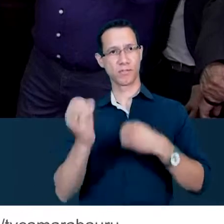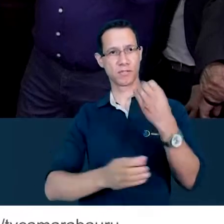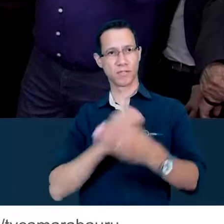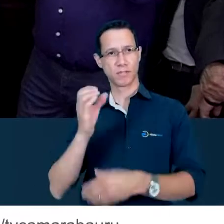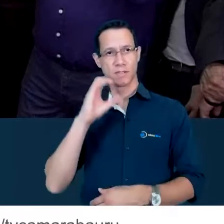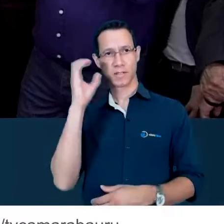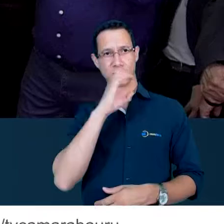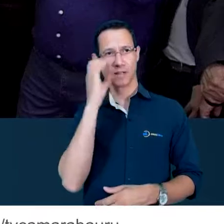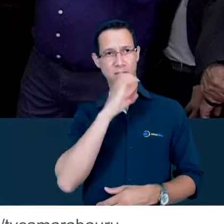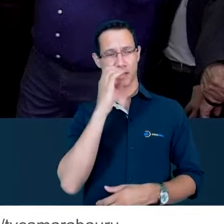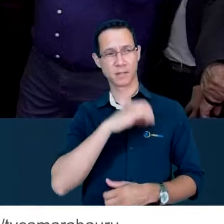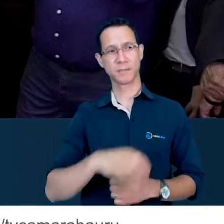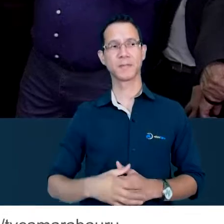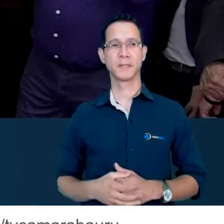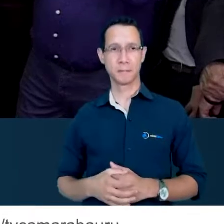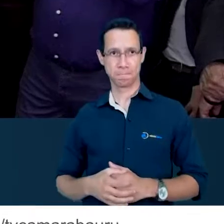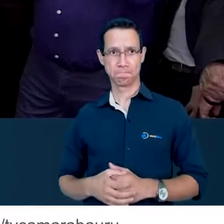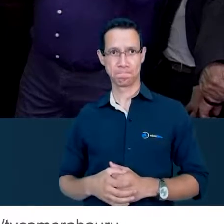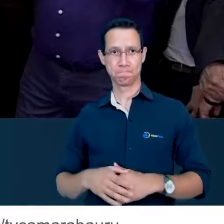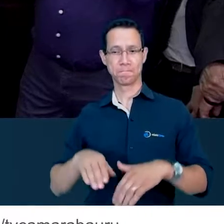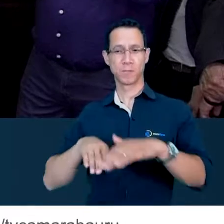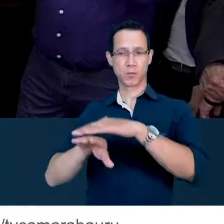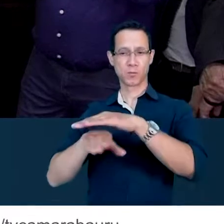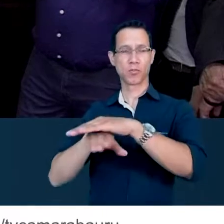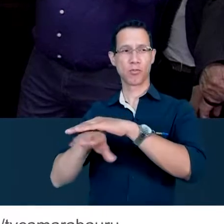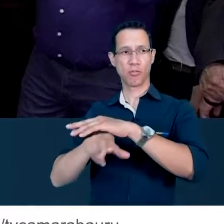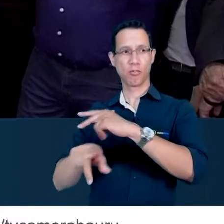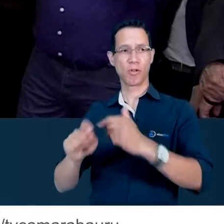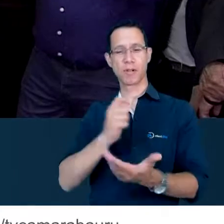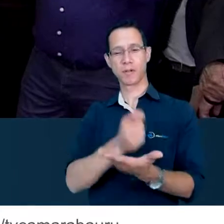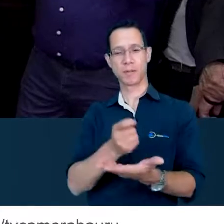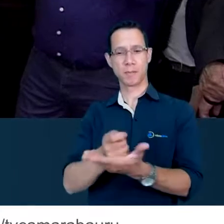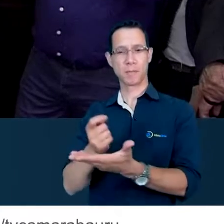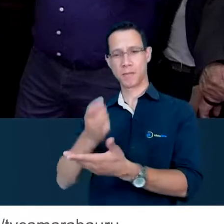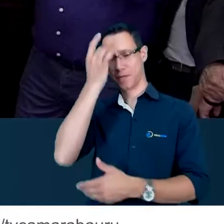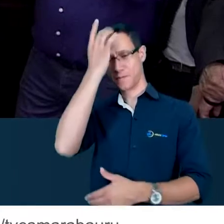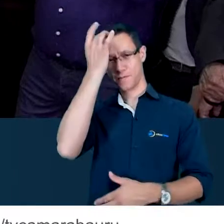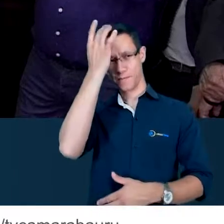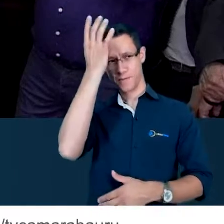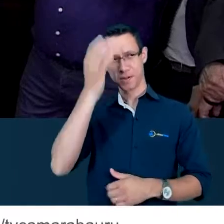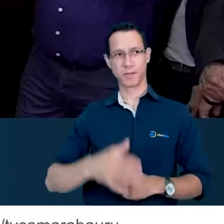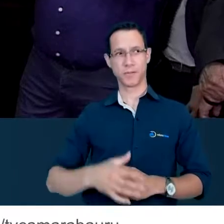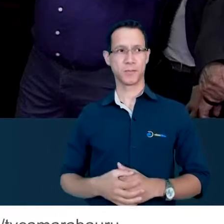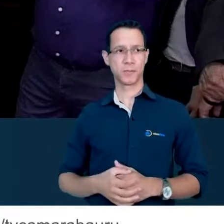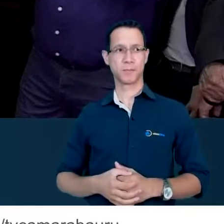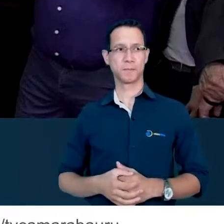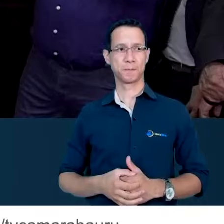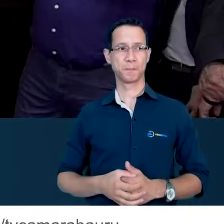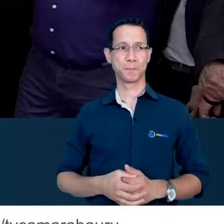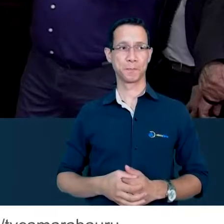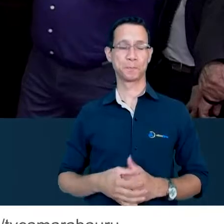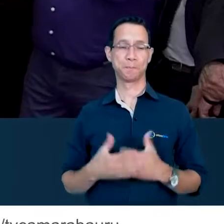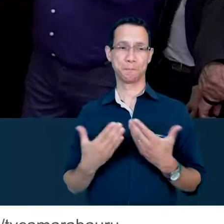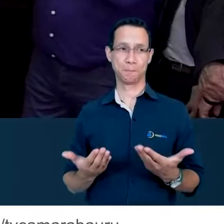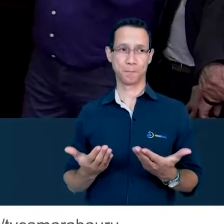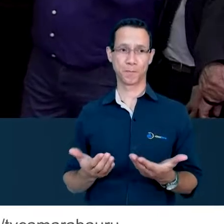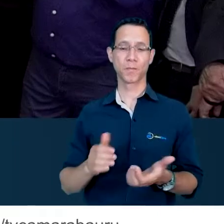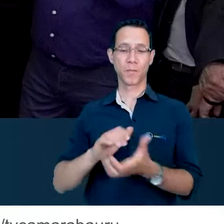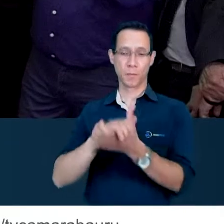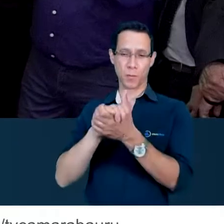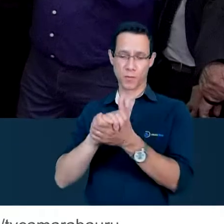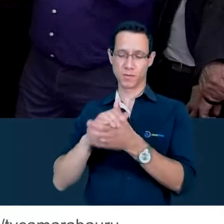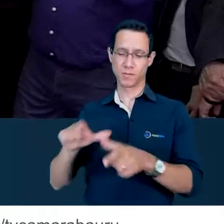baixo, amplo estoque e pagamento facilitado. Diante do exposto, oferecemos esta moção